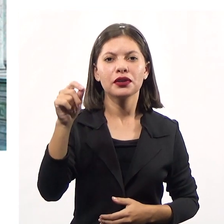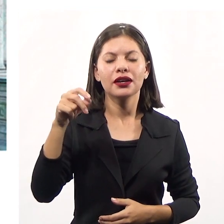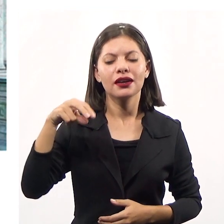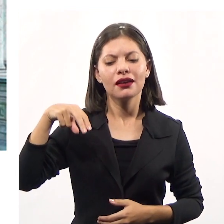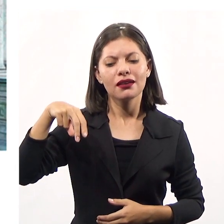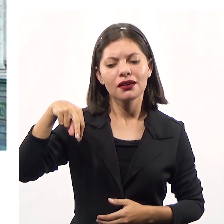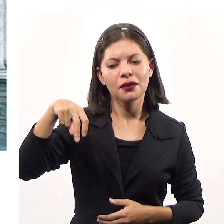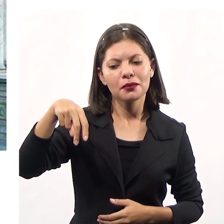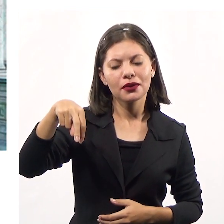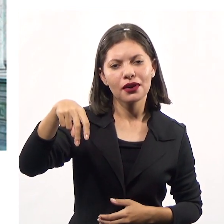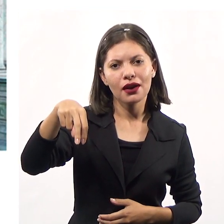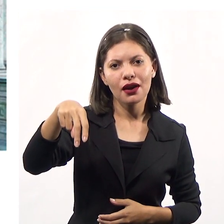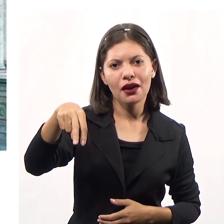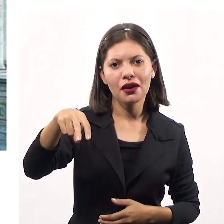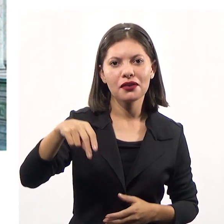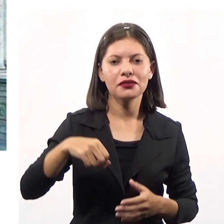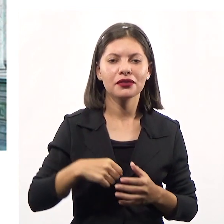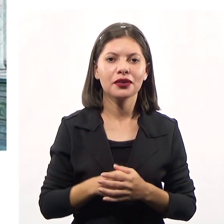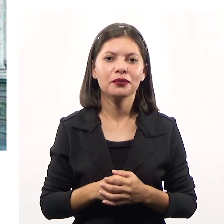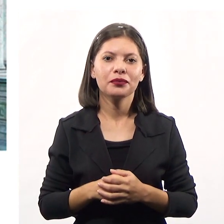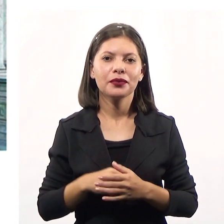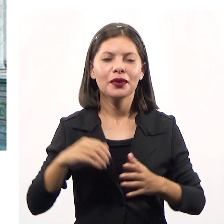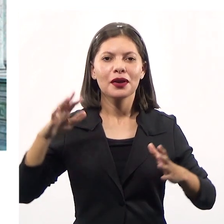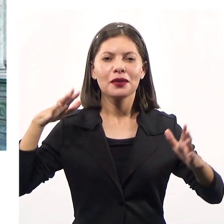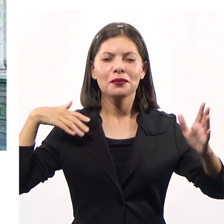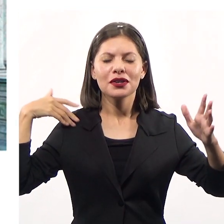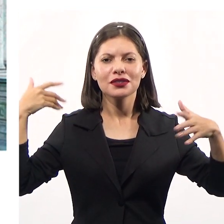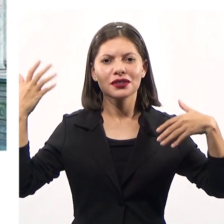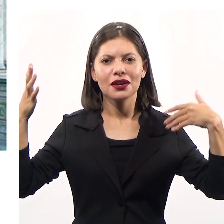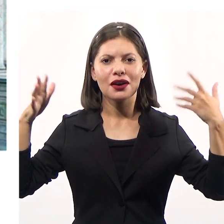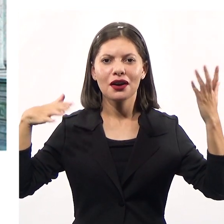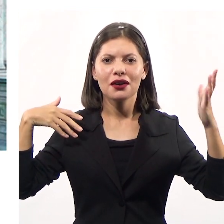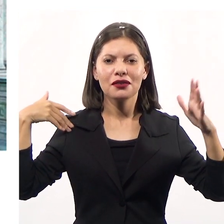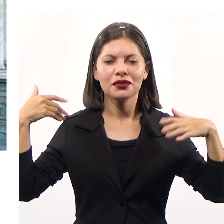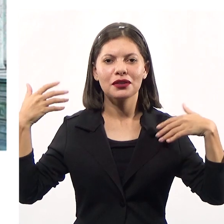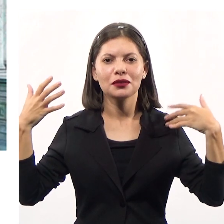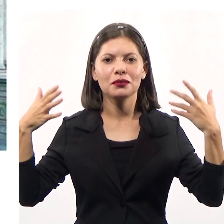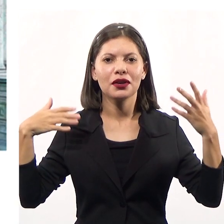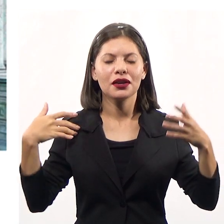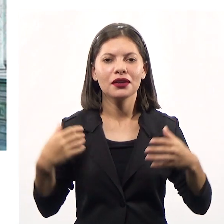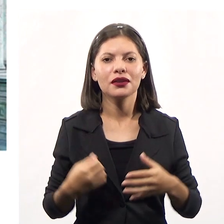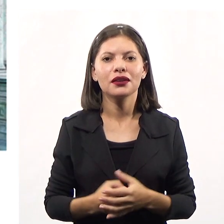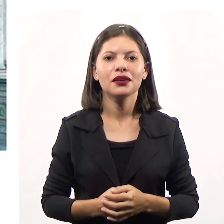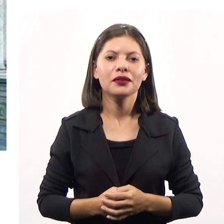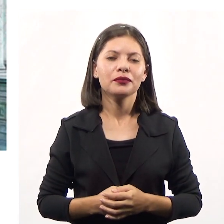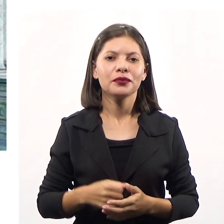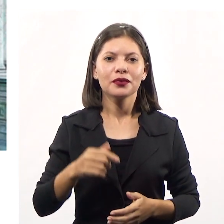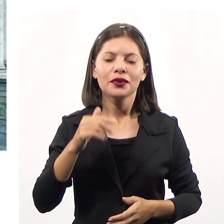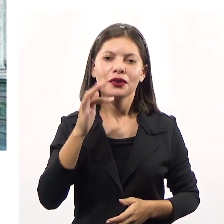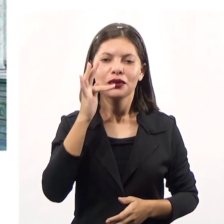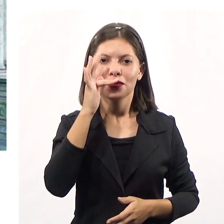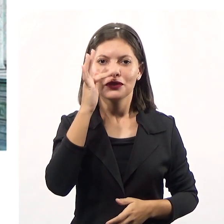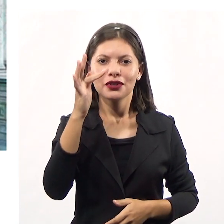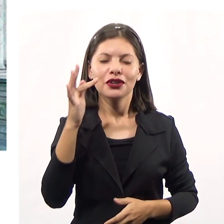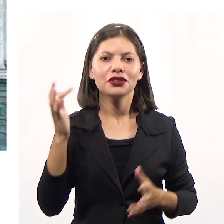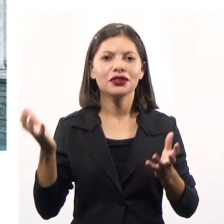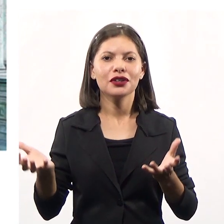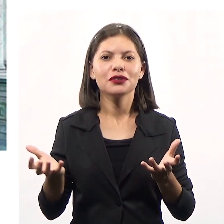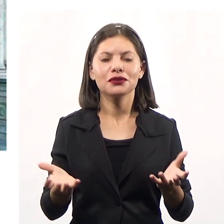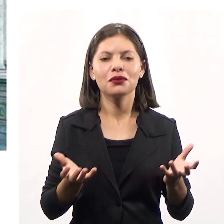ele caminhava, né, pelos corredores da escola, pelos pátios da escola e também no jardim da